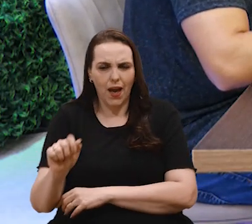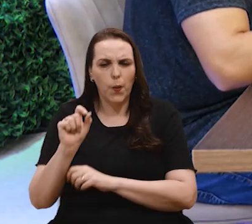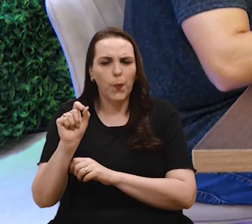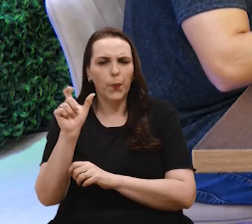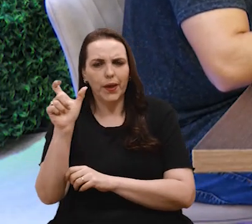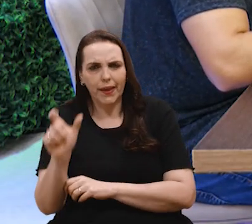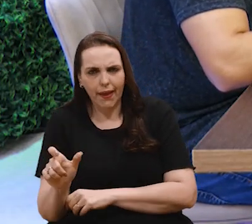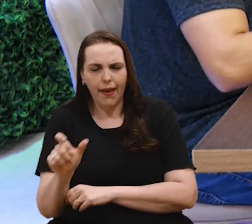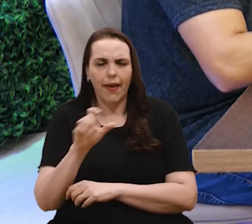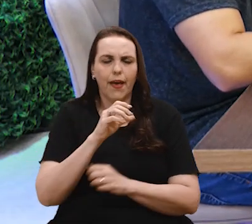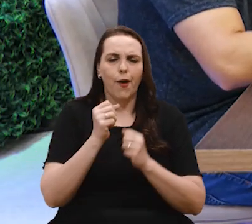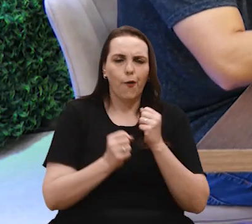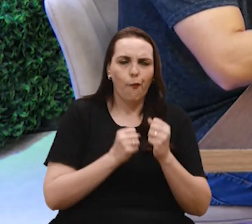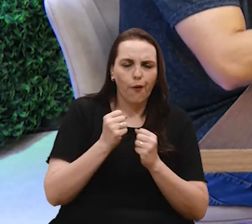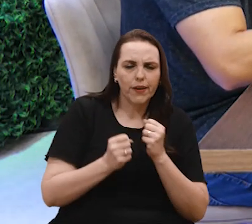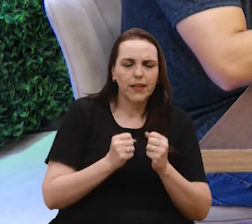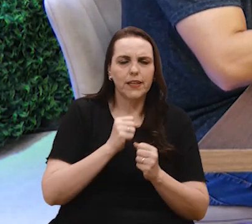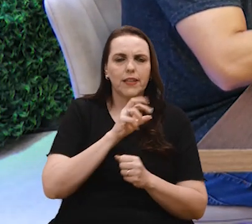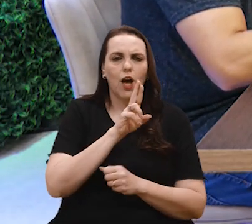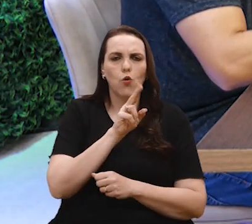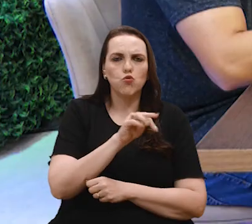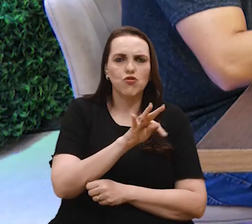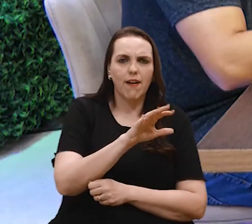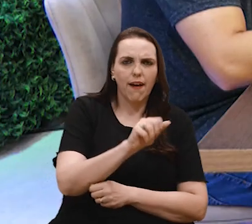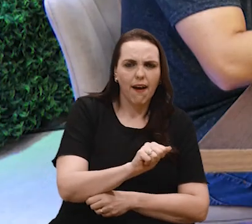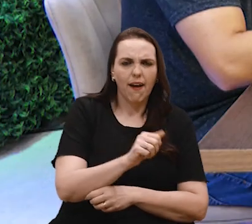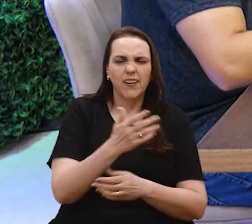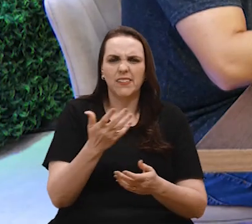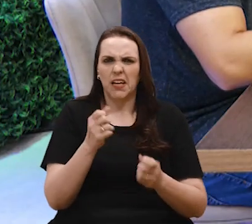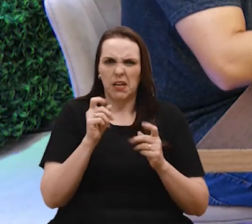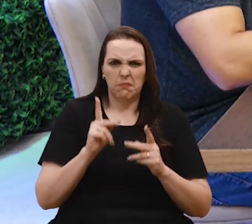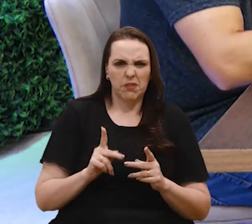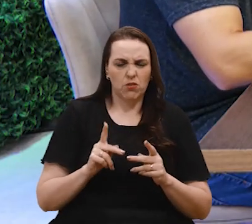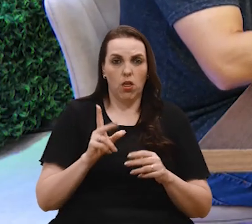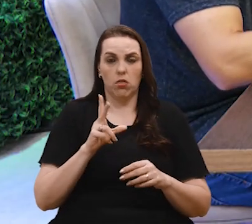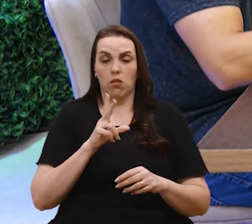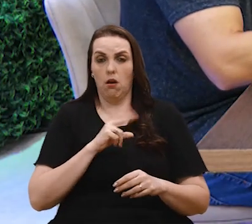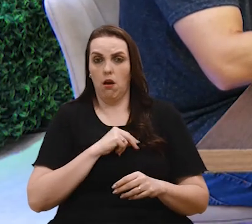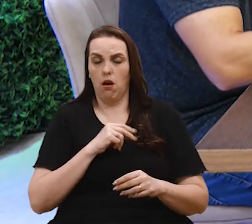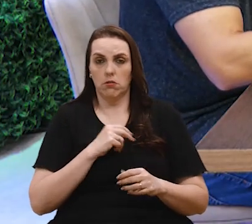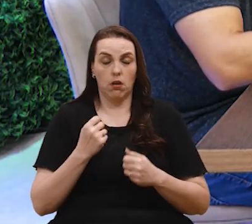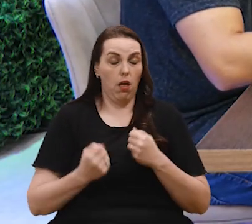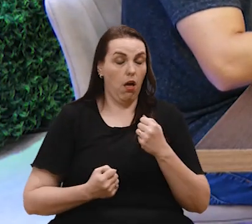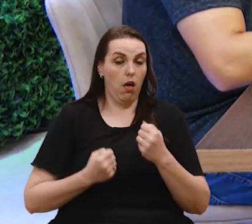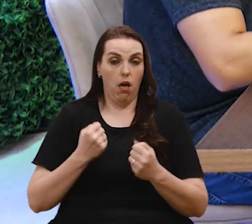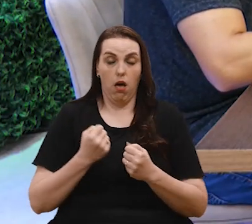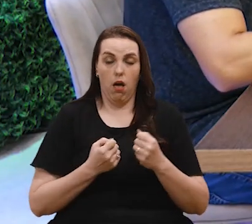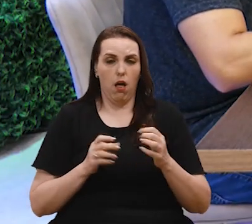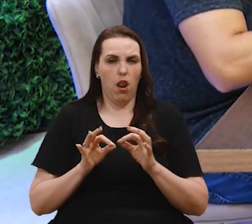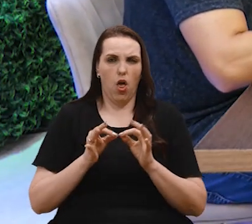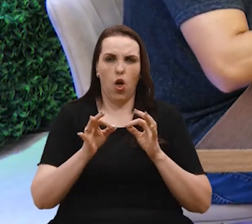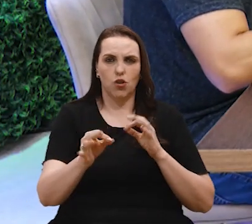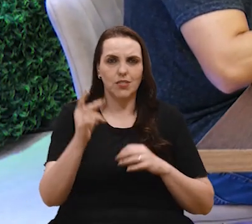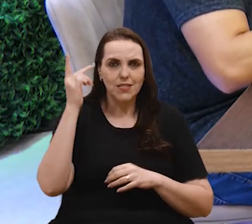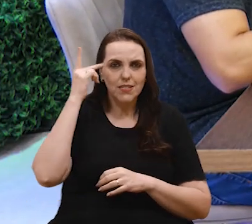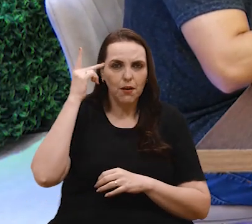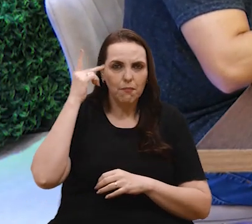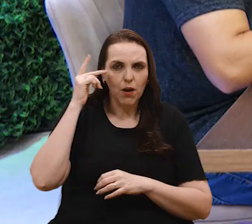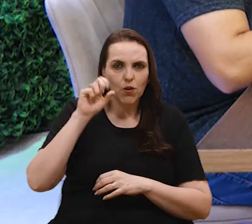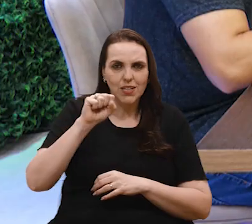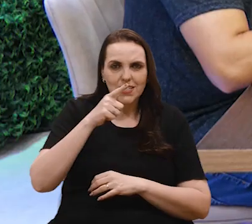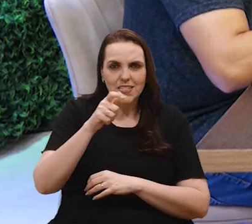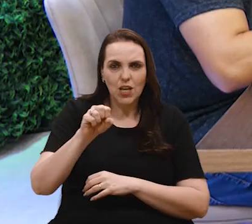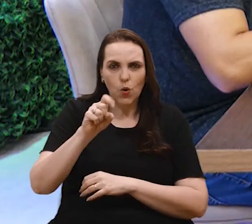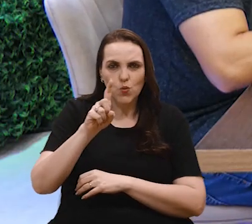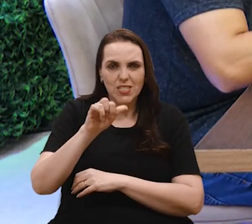que é uma corrida, uma São rústica. Silvestre, o pessoal acha que é maratona. Isso, aí tu diz, nossa, a pessoa correu a São Silvestre, parece que fez a maior prova do mundo e ela é uma prova... É um terço da